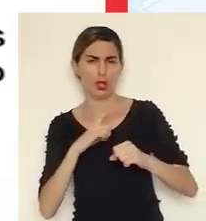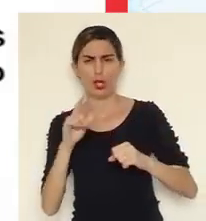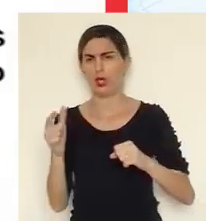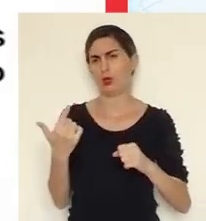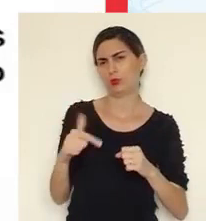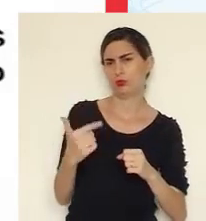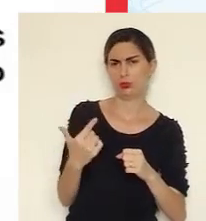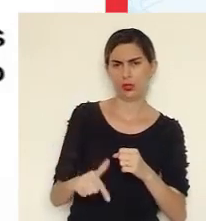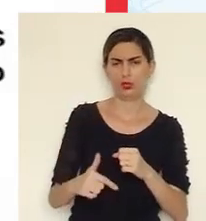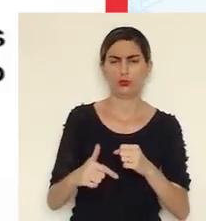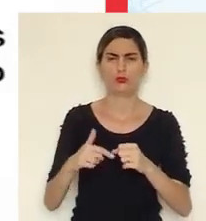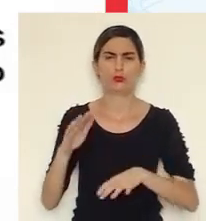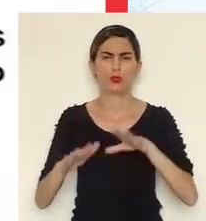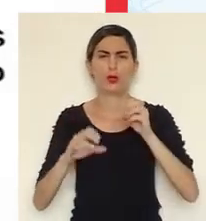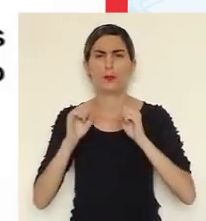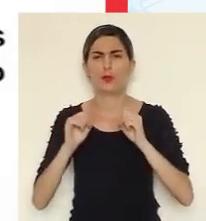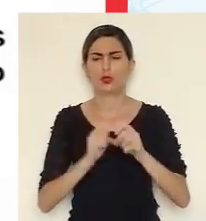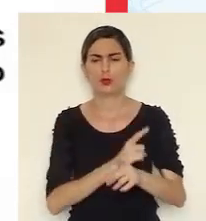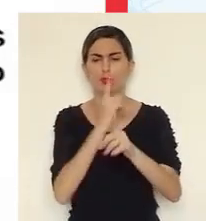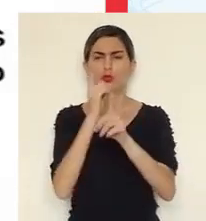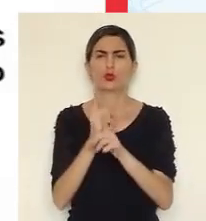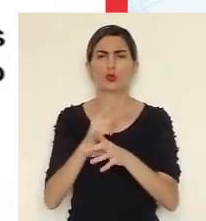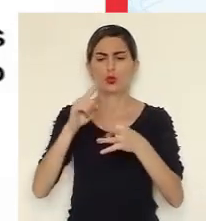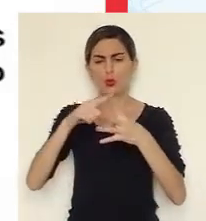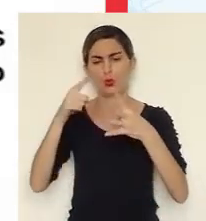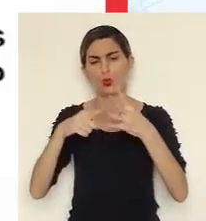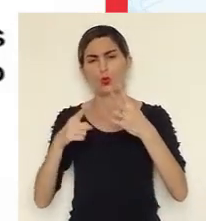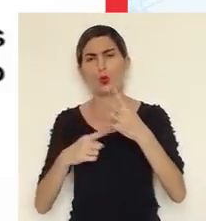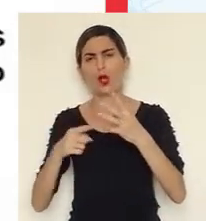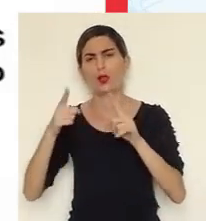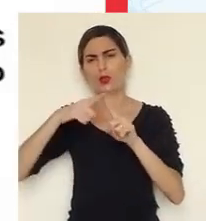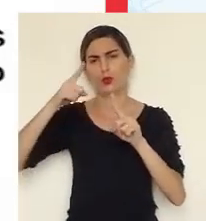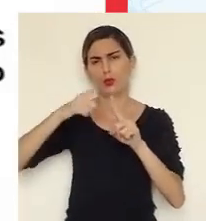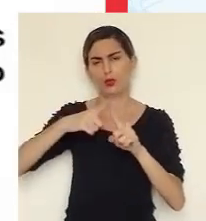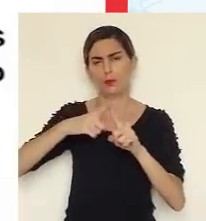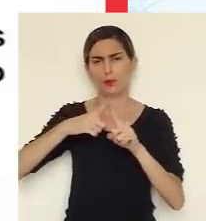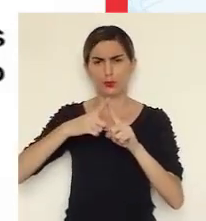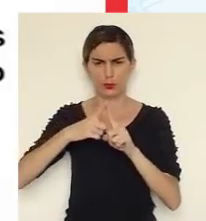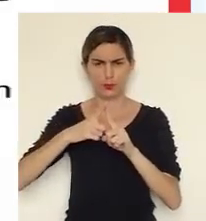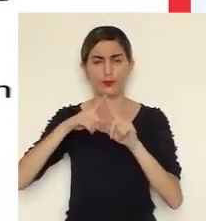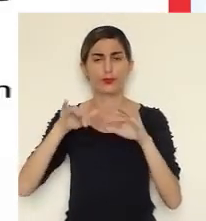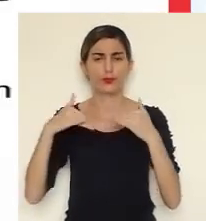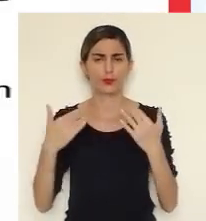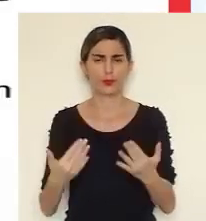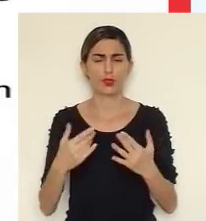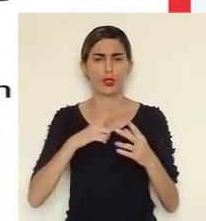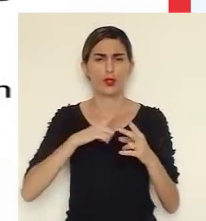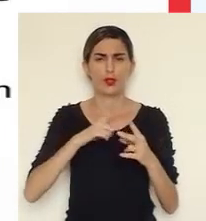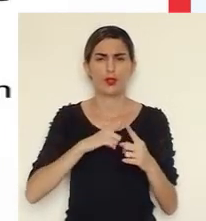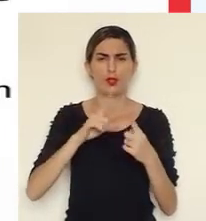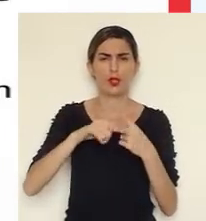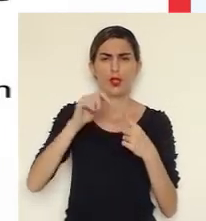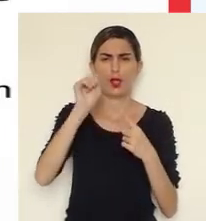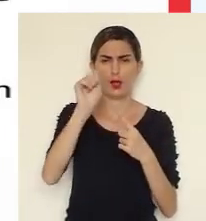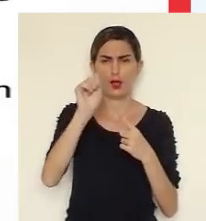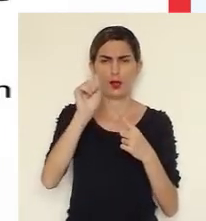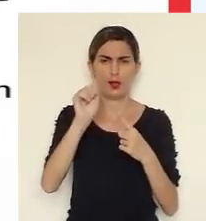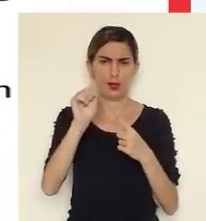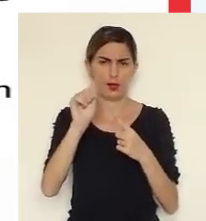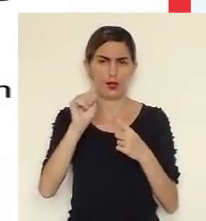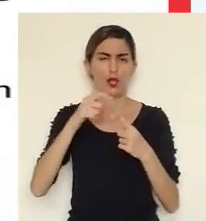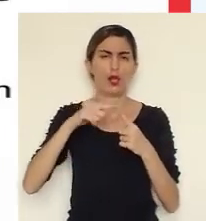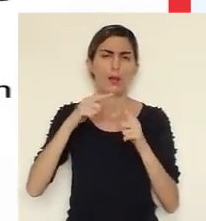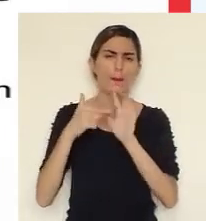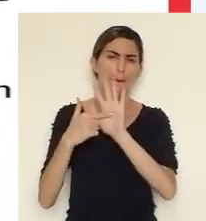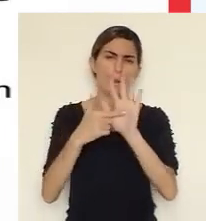presença ou não desses 2 aglitogênios, podemos encontrar 4 tipos de hemácias. Então, teremos o tipo